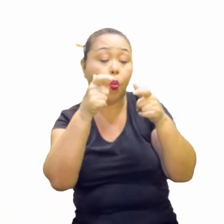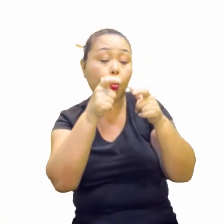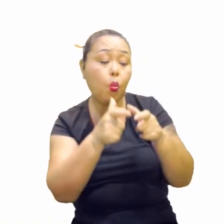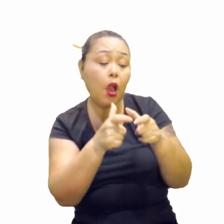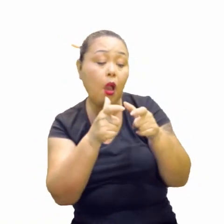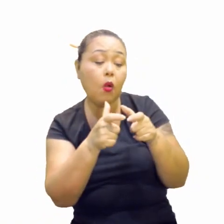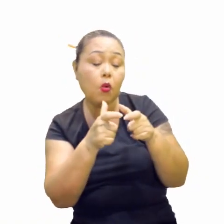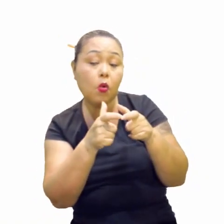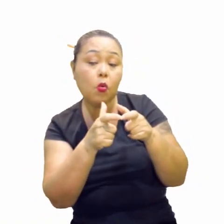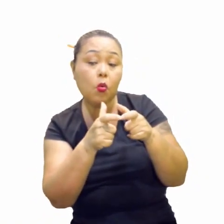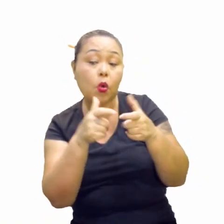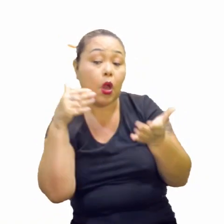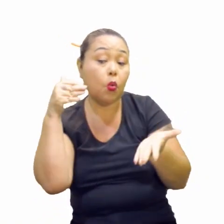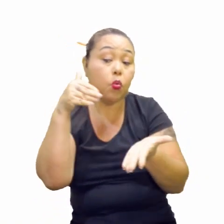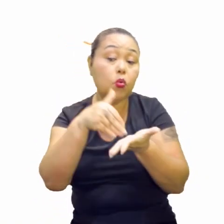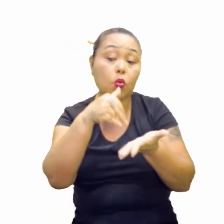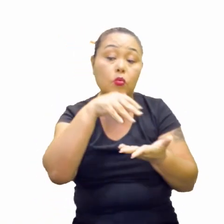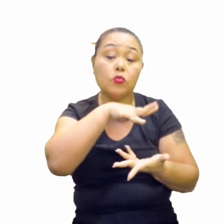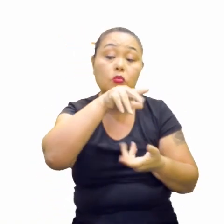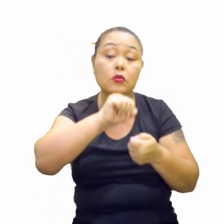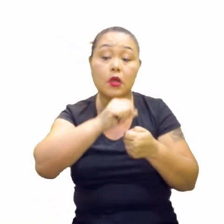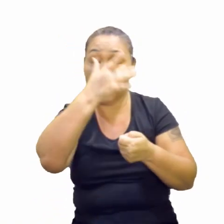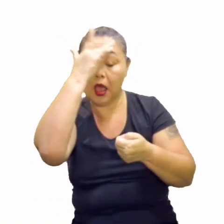último local no mundo que as pessoas não querem investir.